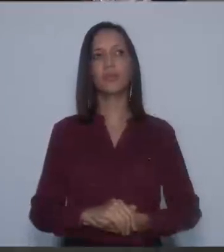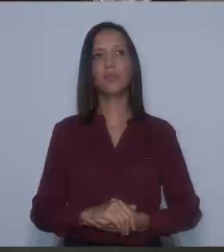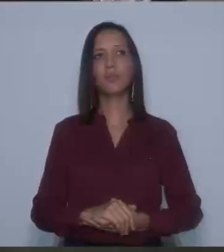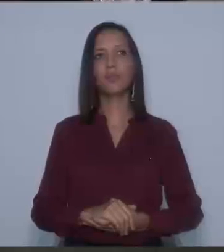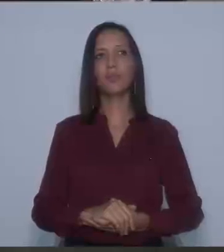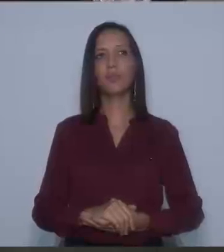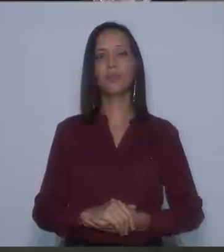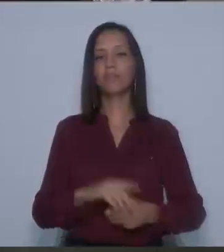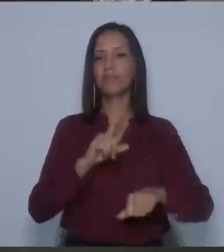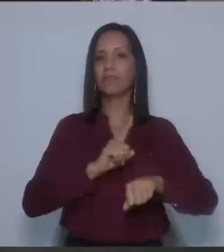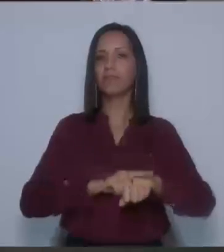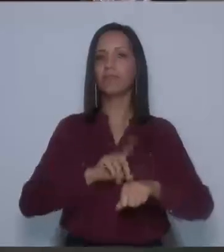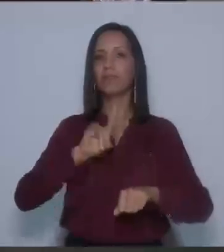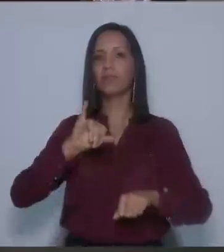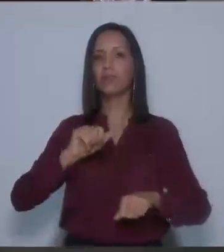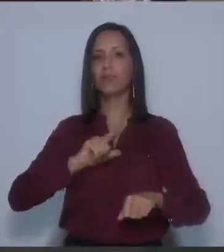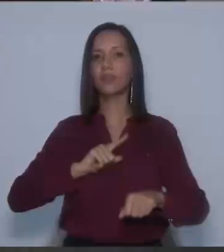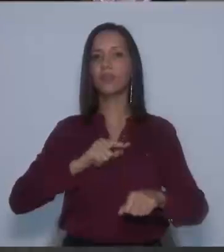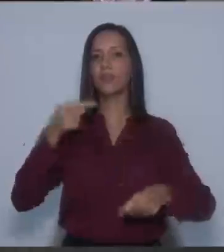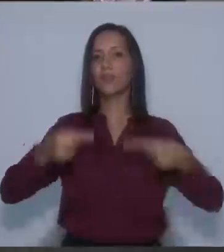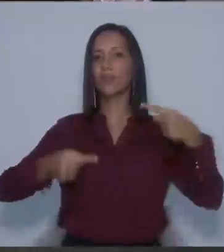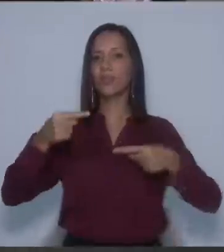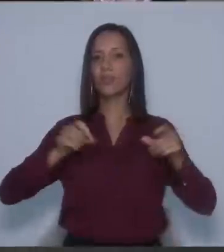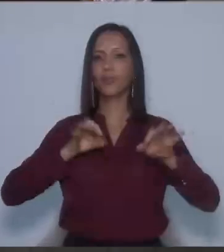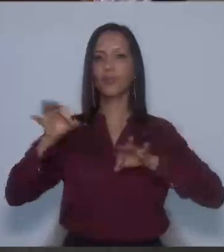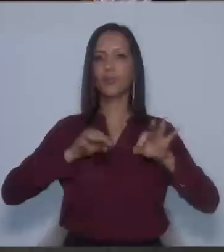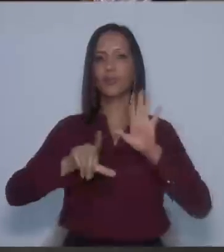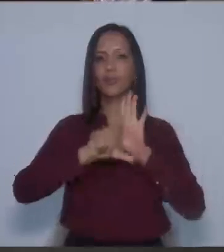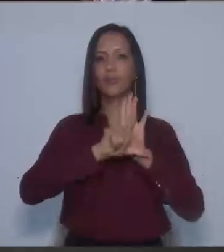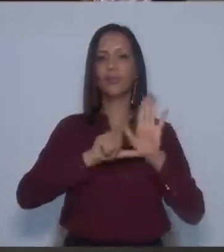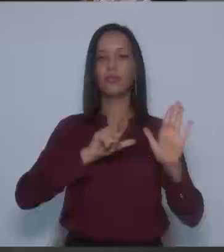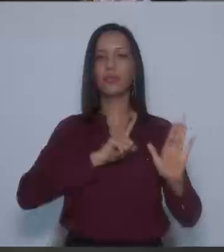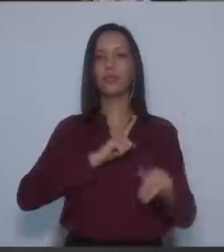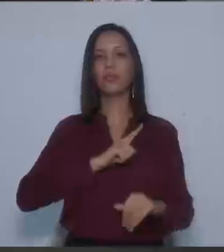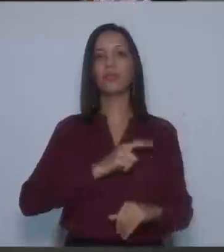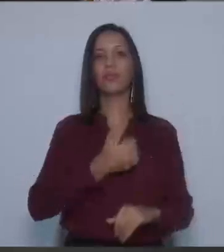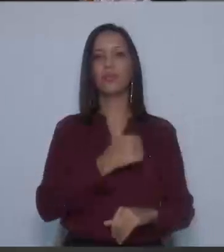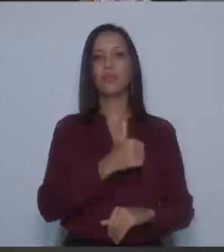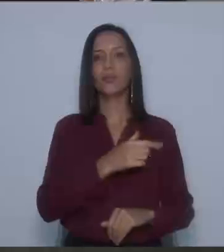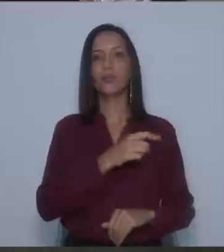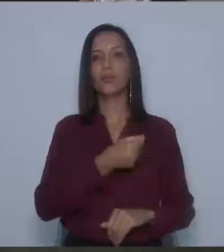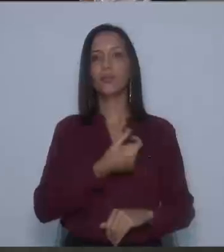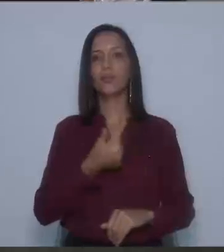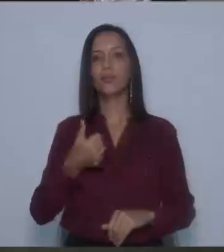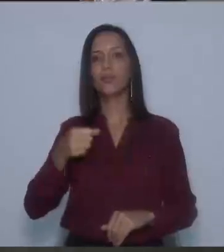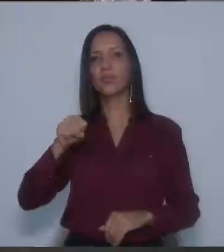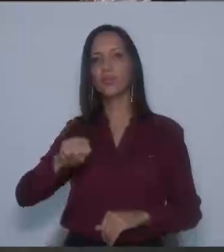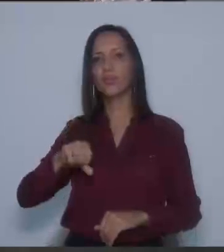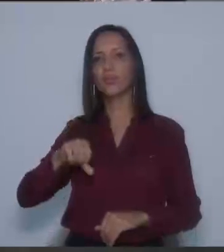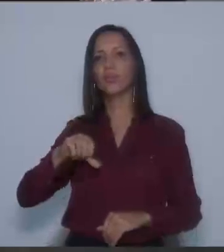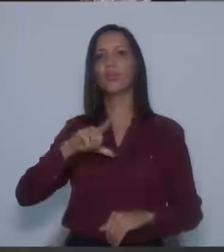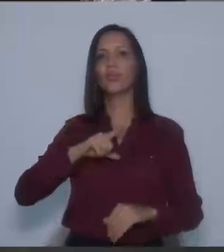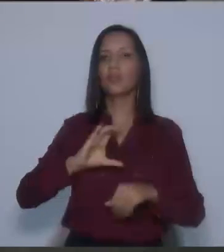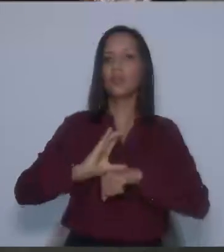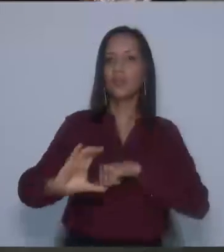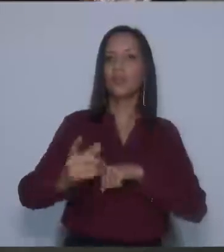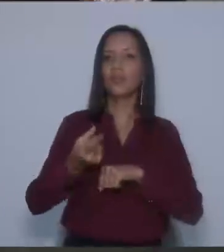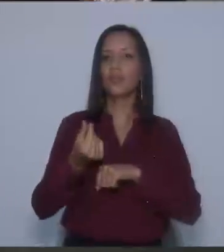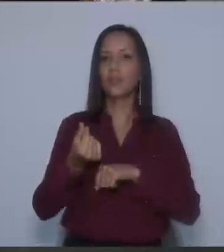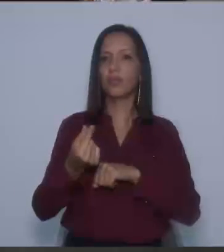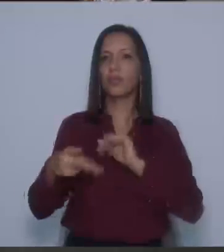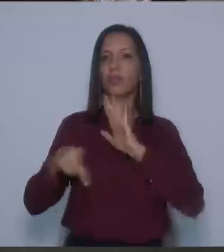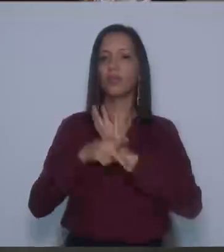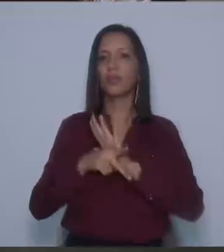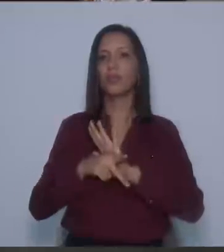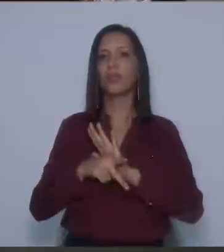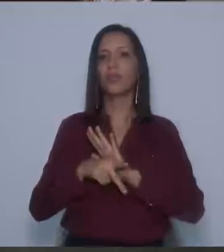Ordem do dia. Primeira discussão e votação. Projeto de lei ordinária nº 11/2019 dispõe sobre o repasse de recursos financeiros